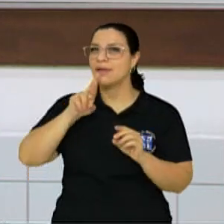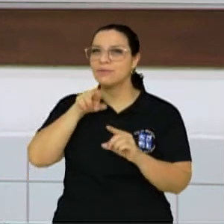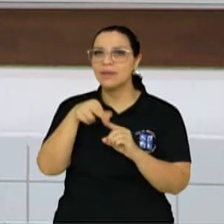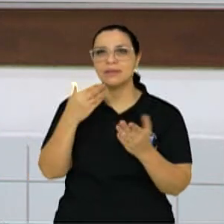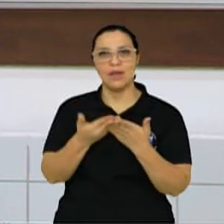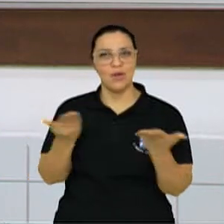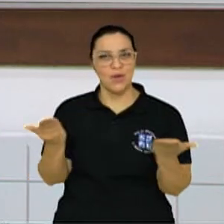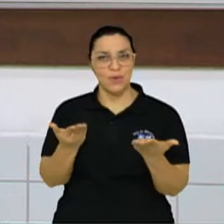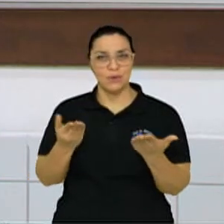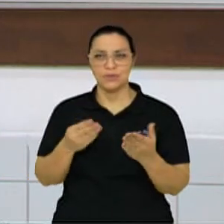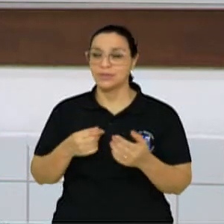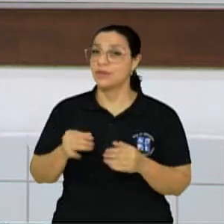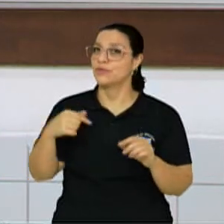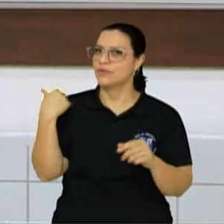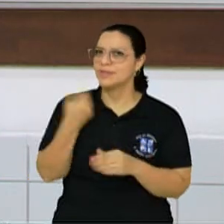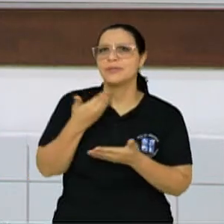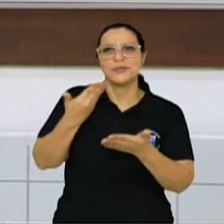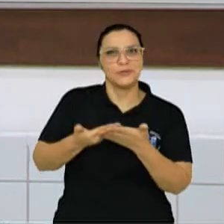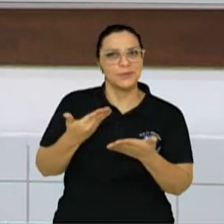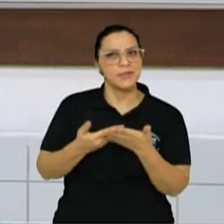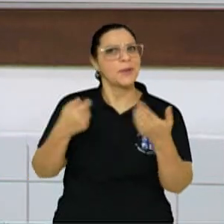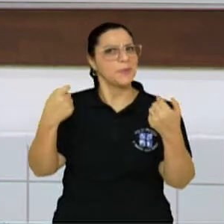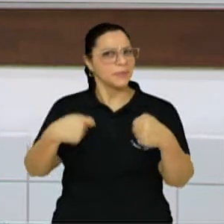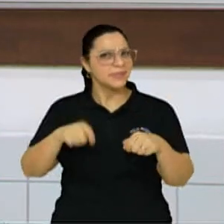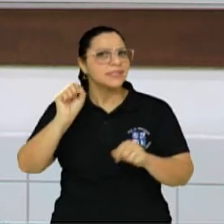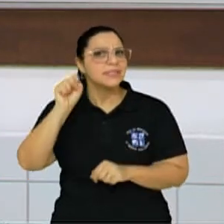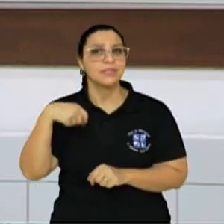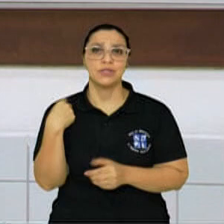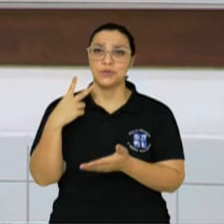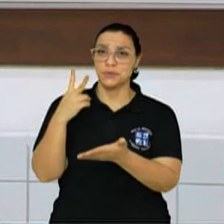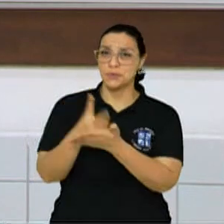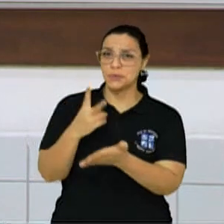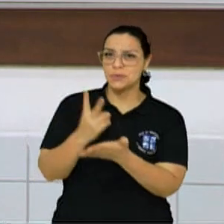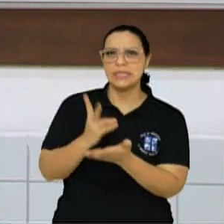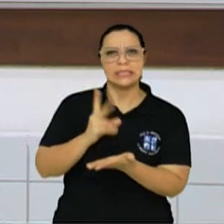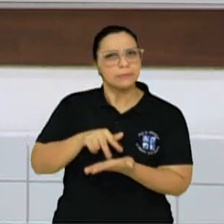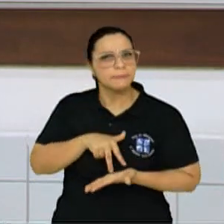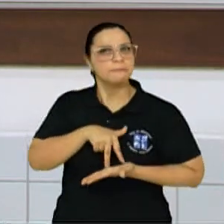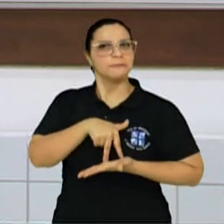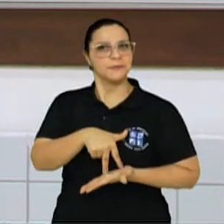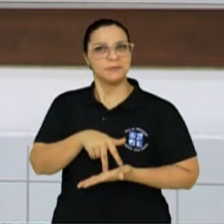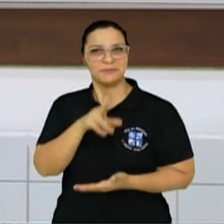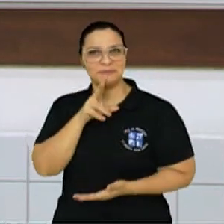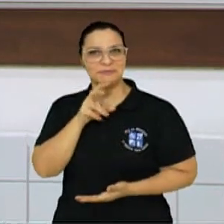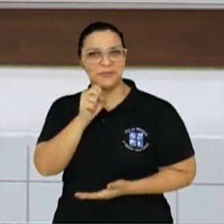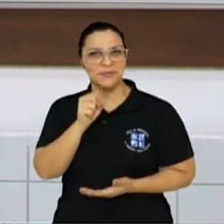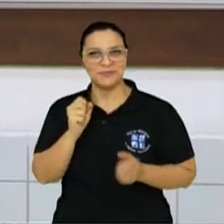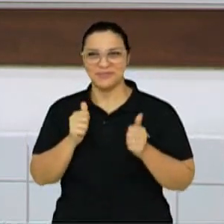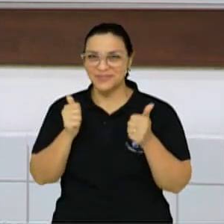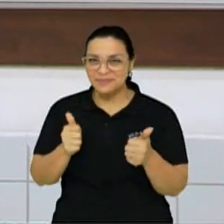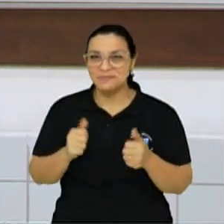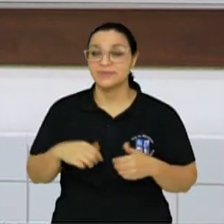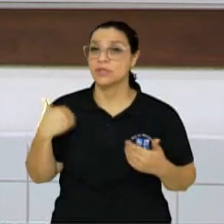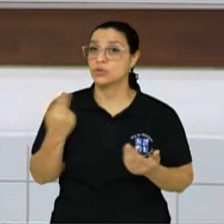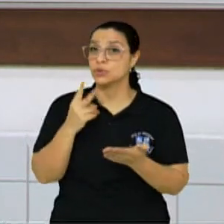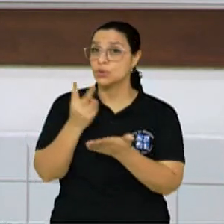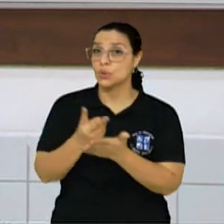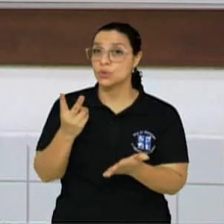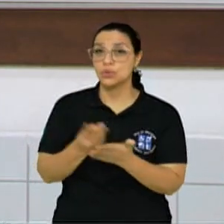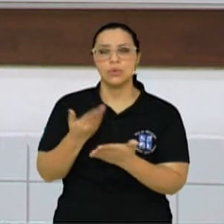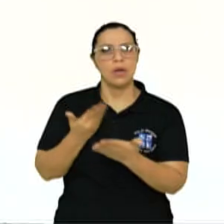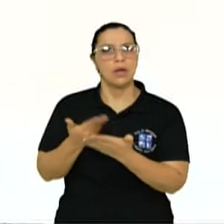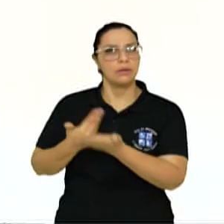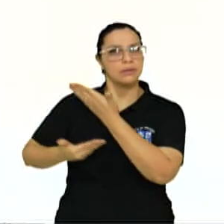ok? Então, não tem desculpa para não estudar, a gente vai continuar sempre firme e forte, tudo bom? Continuando, na